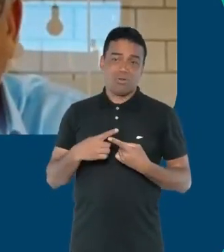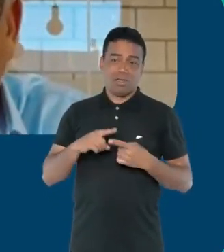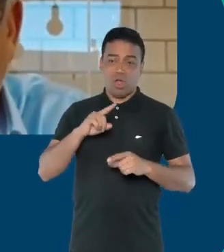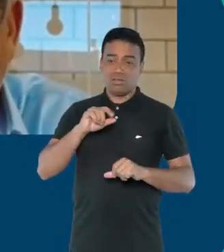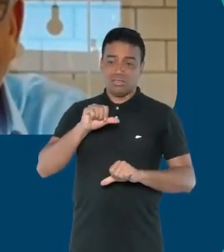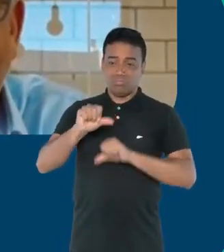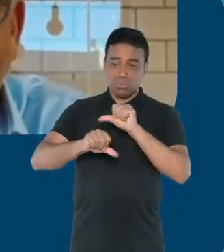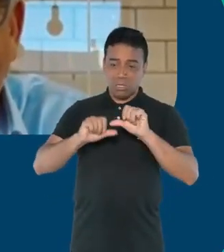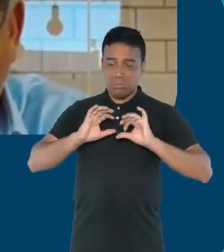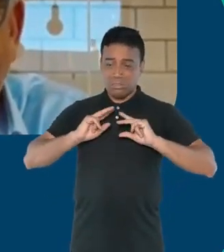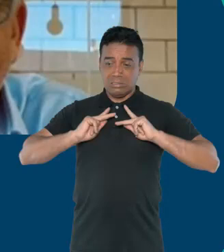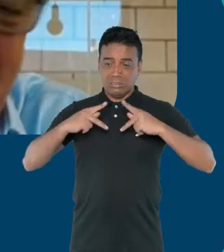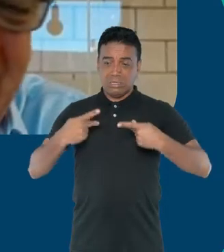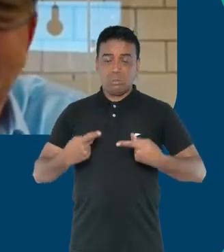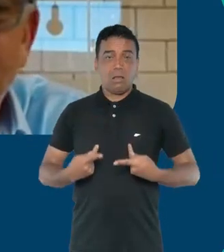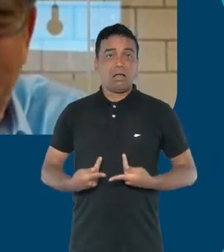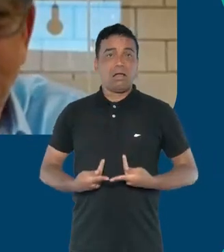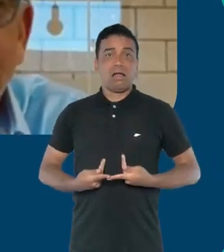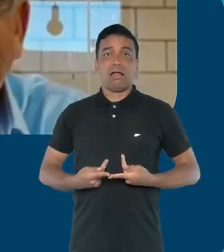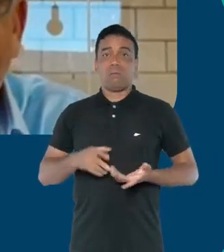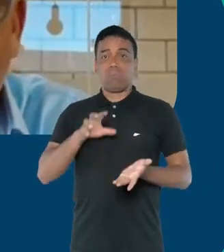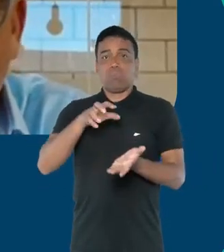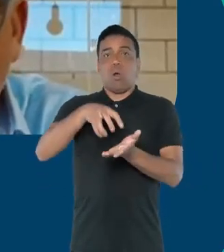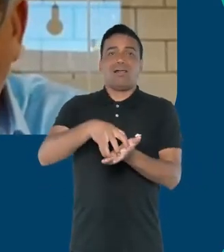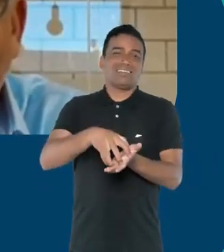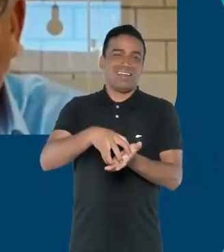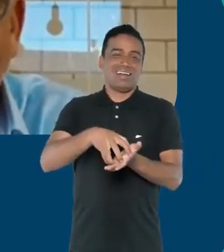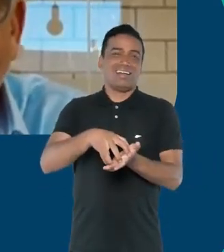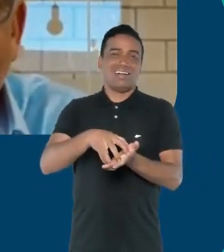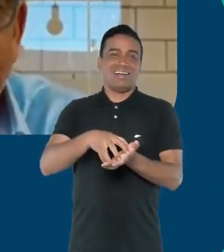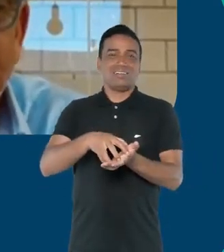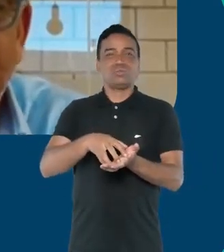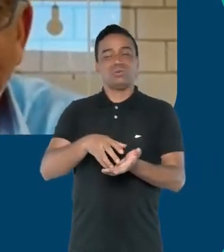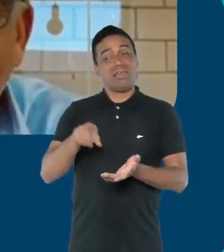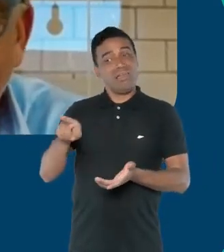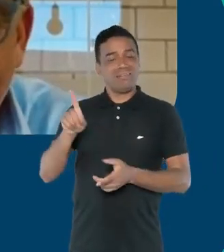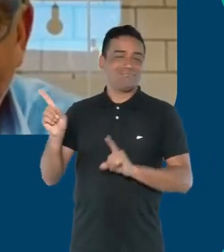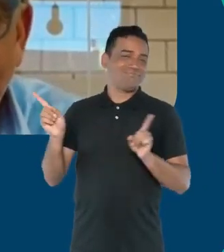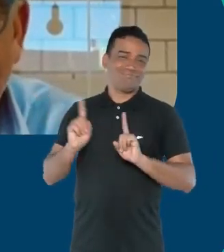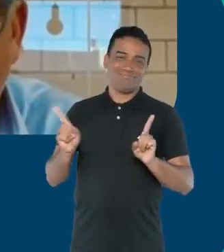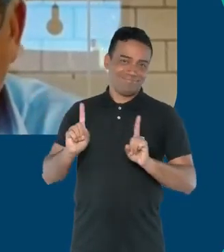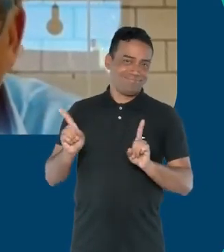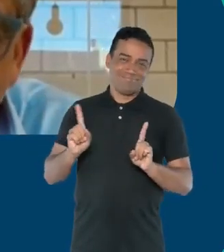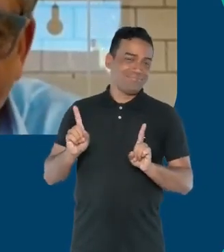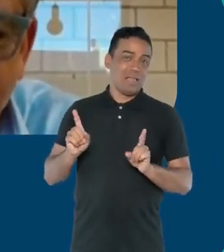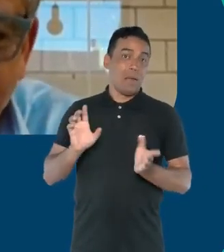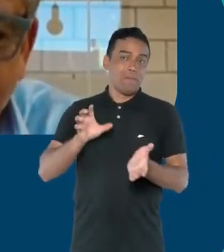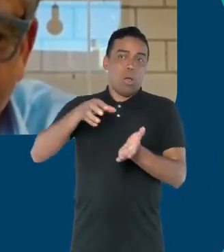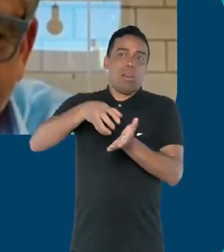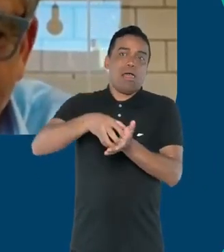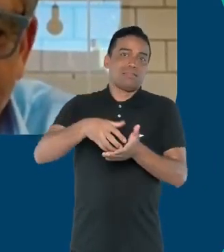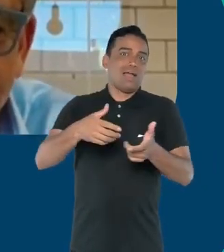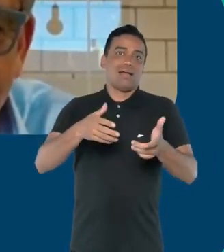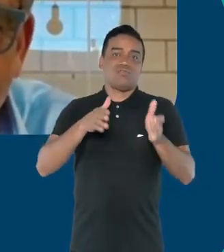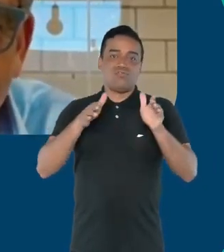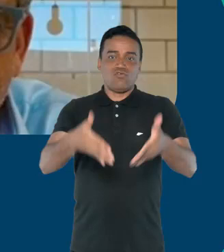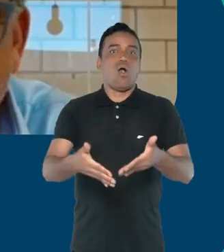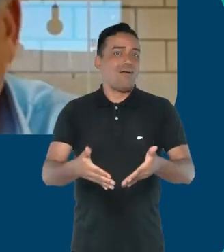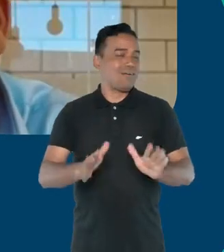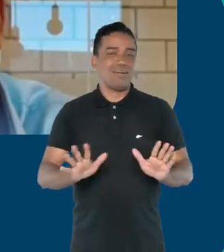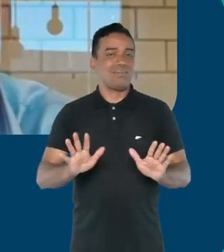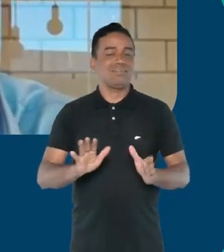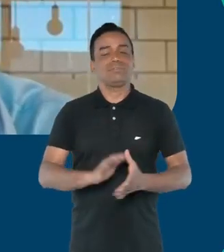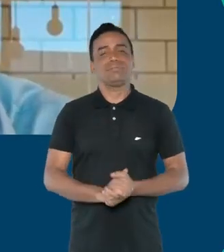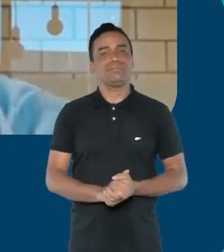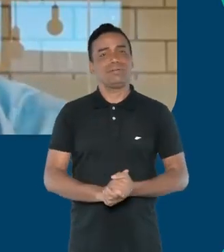tão polarizados e radicais, mas ele mesmo não era polarizado e nem radical. E essa divisão